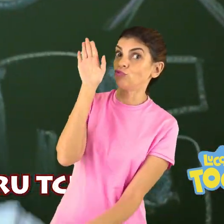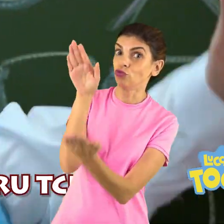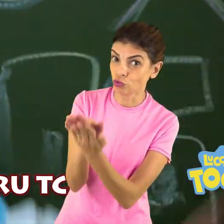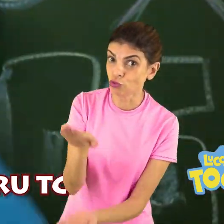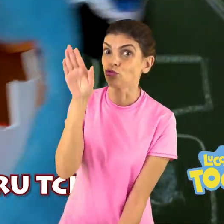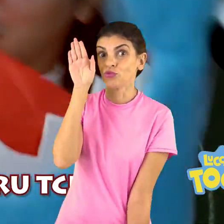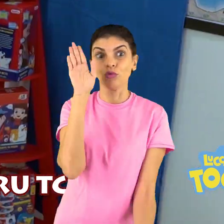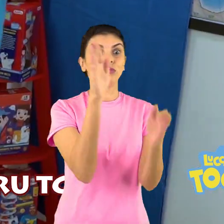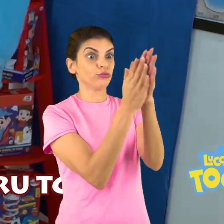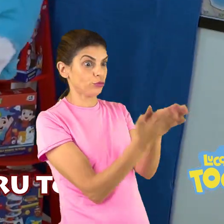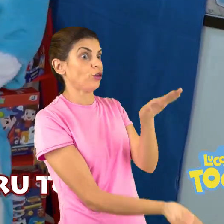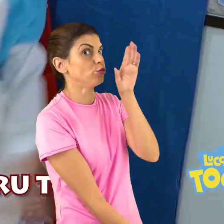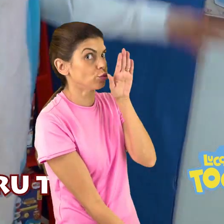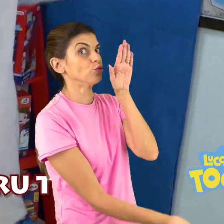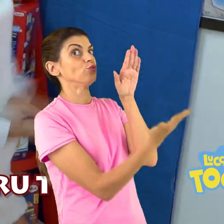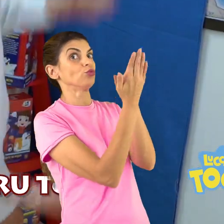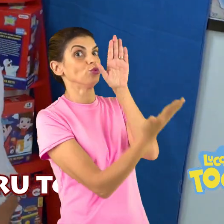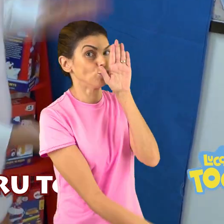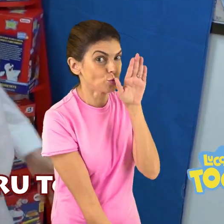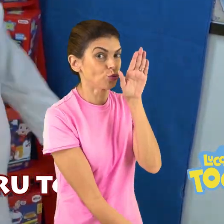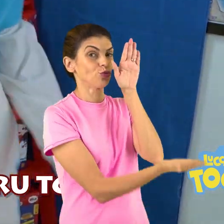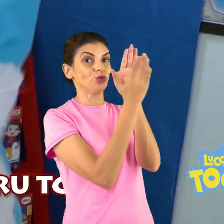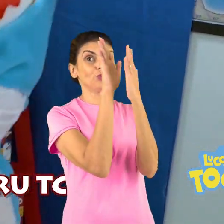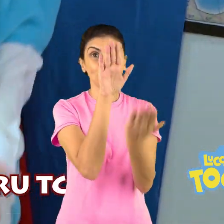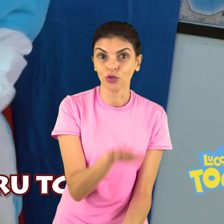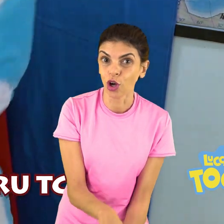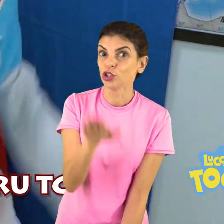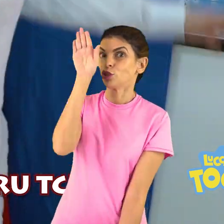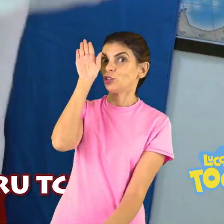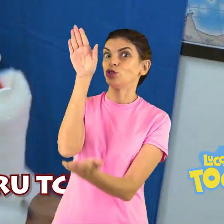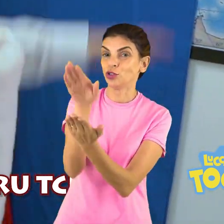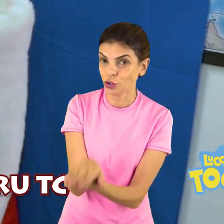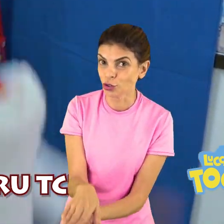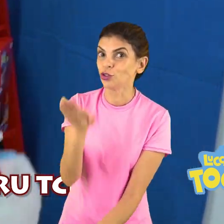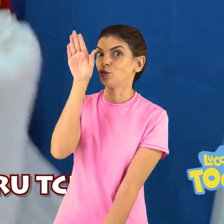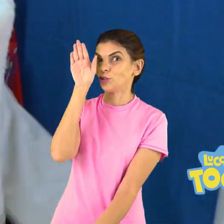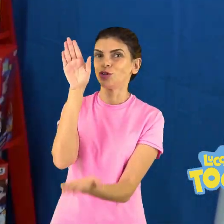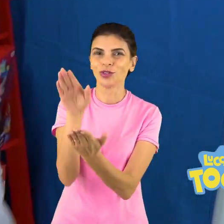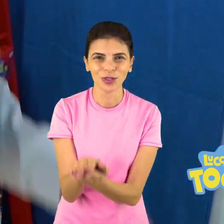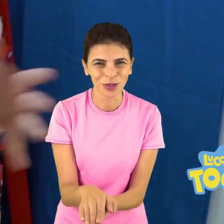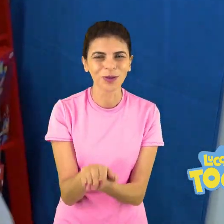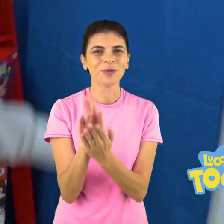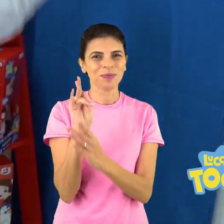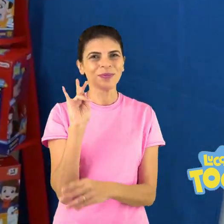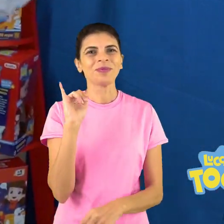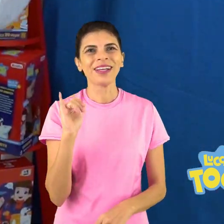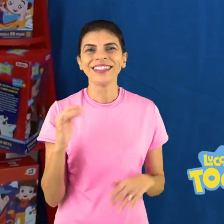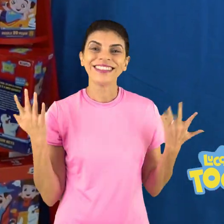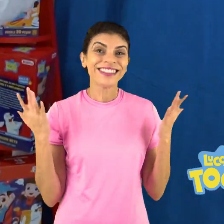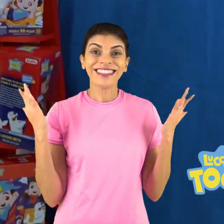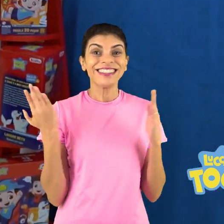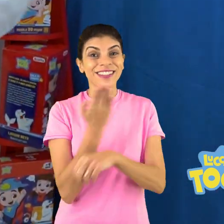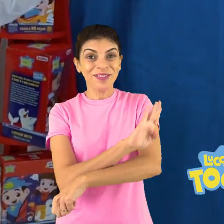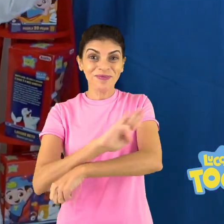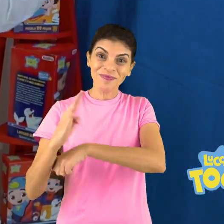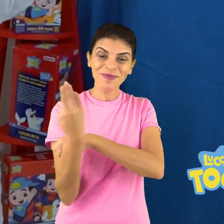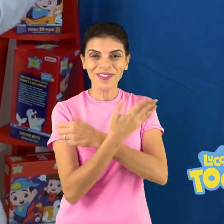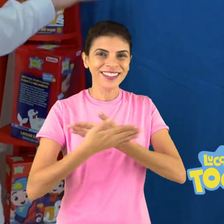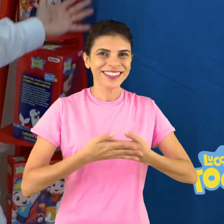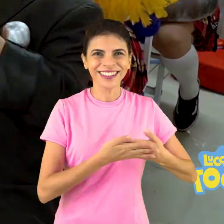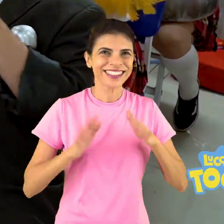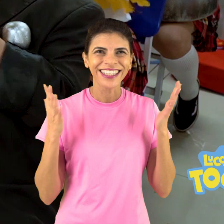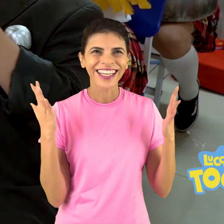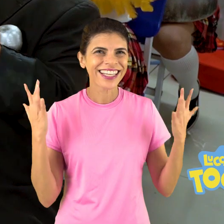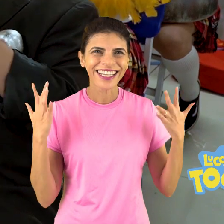shark, tu-tu-ru-tu. Daddy shark, tu-tu-ru-tu. Daddy shark, tu-tu-ru-tu-tu-tu-tu. Baby shark!